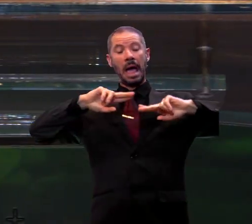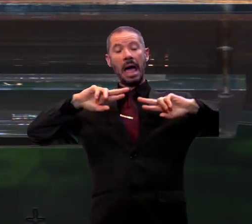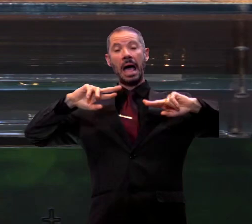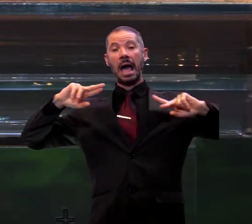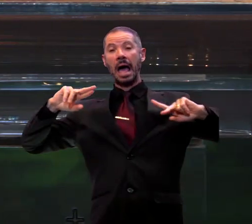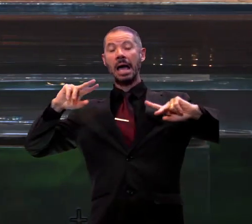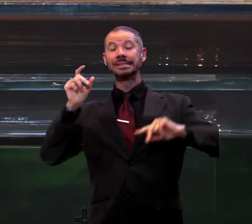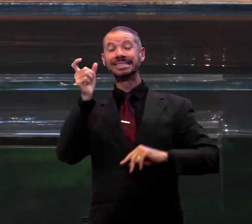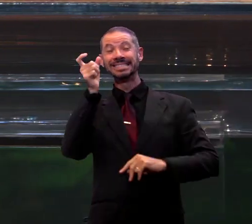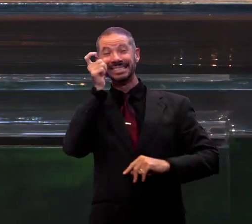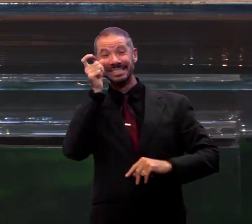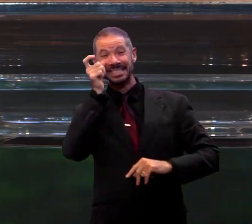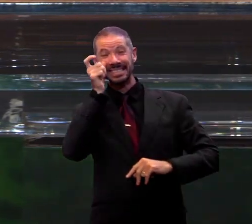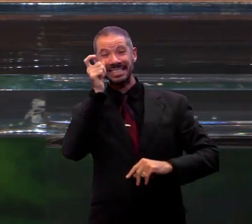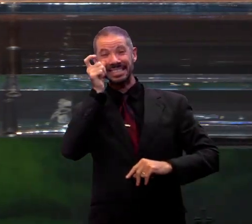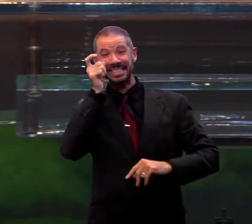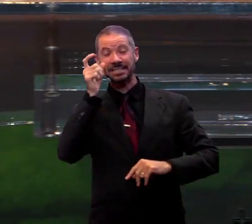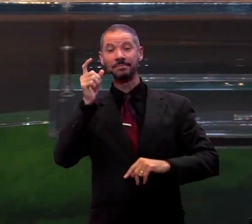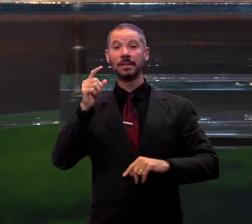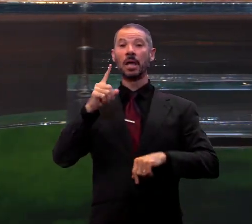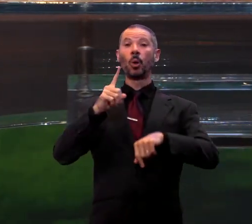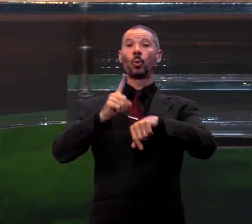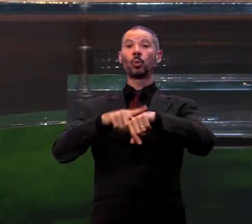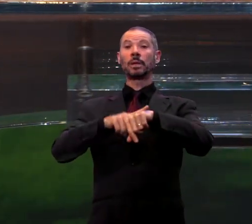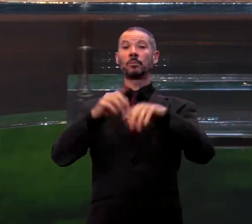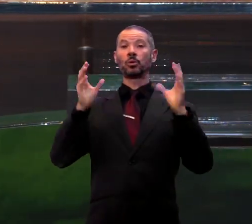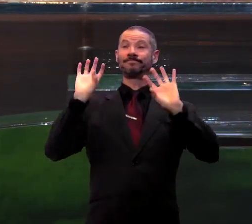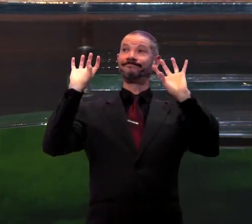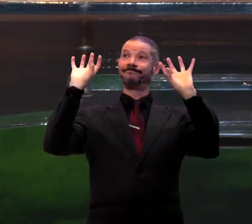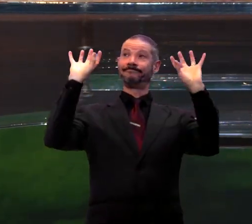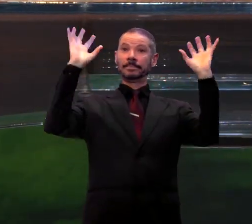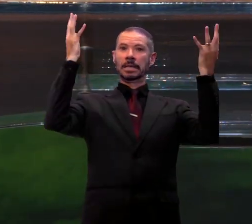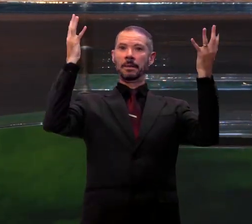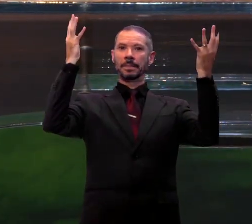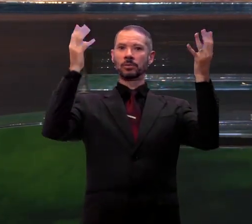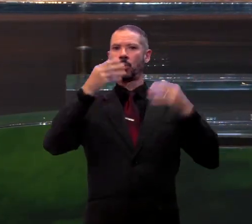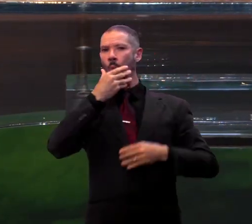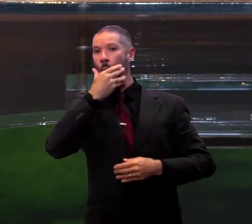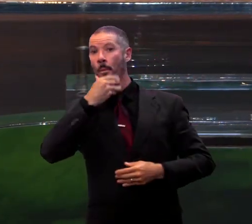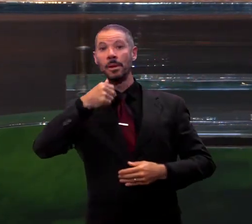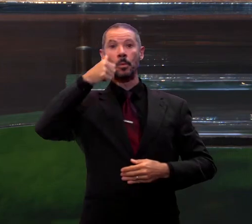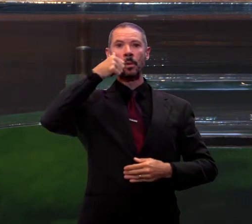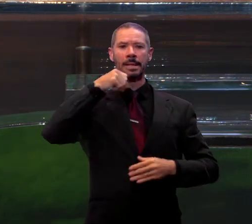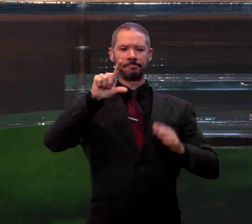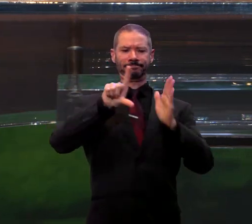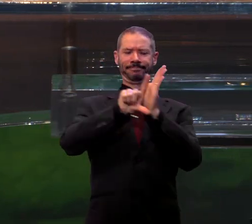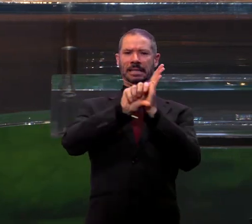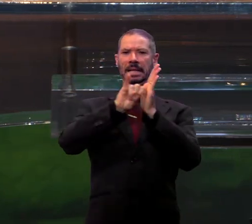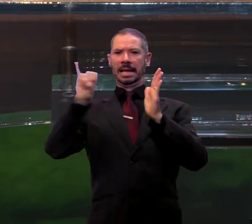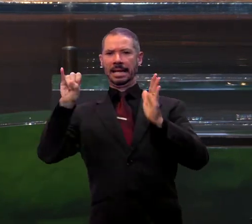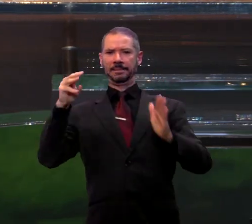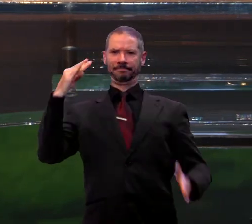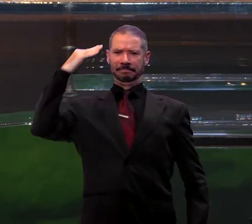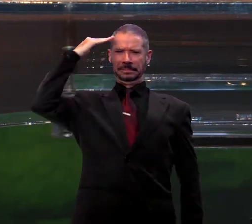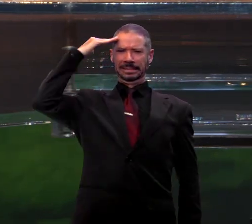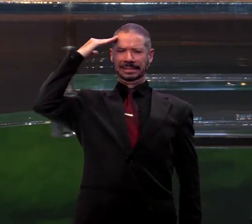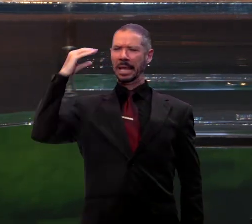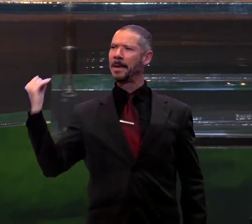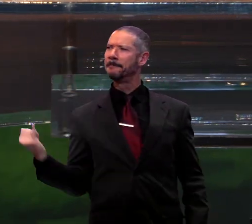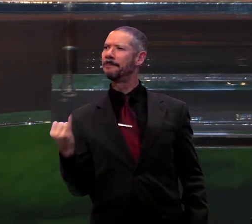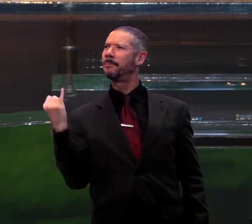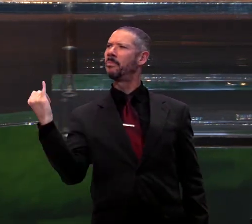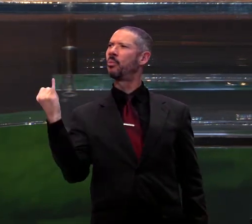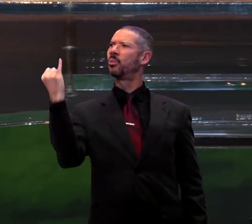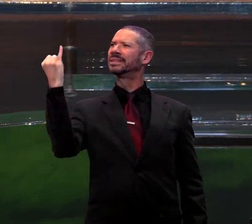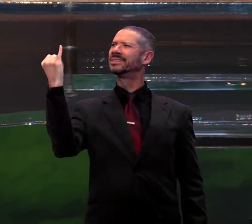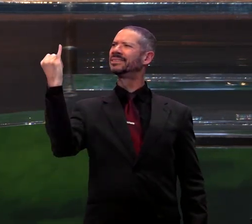E é interessante, em tempos onde nós estamos aqui celebrando com homens e mulheres da lei, é tão importante, não é?